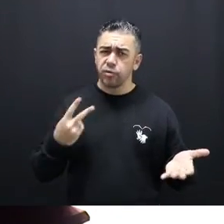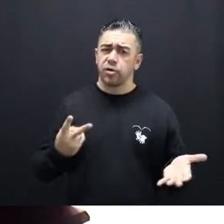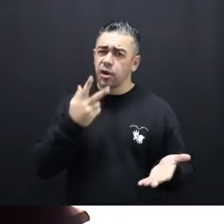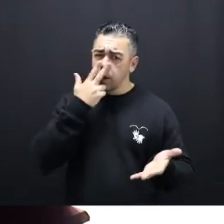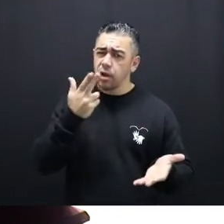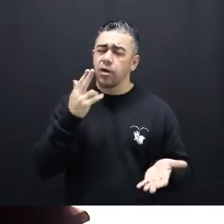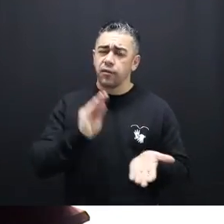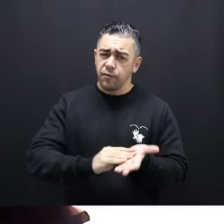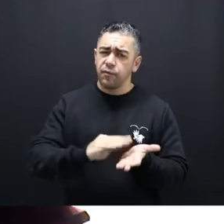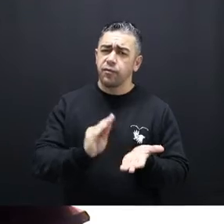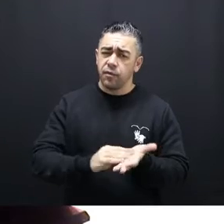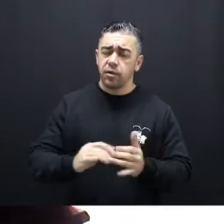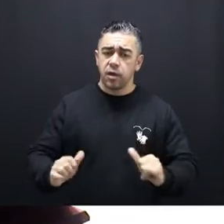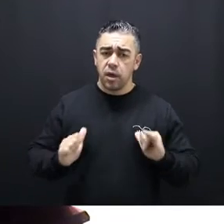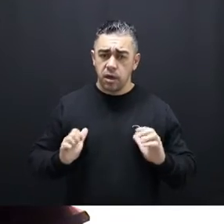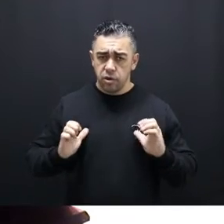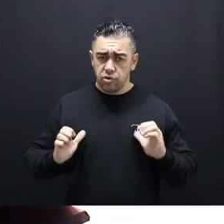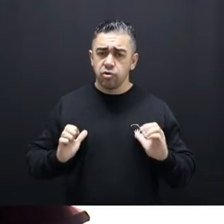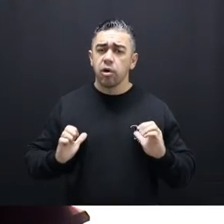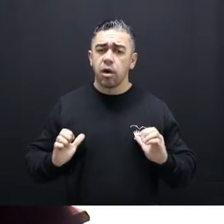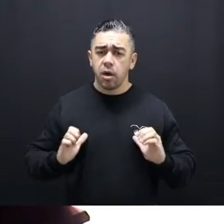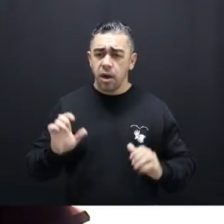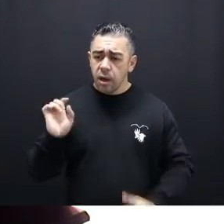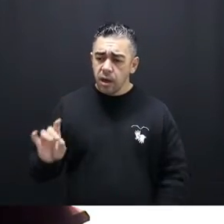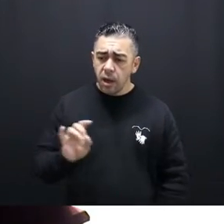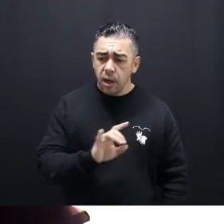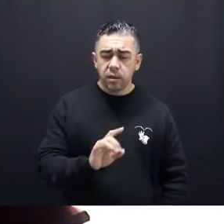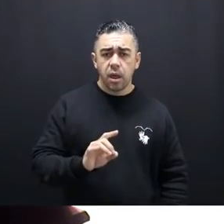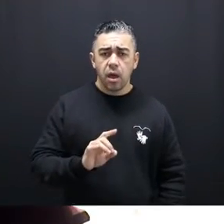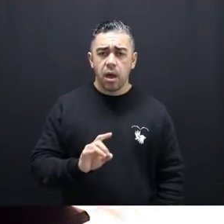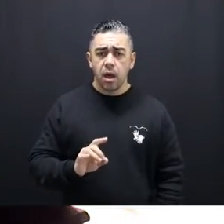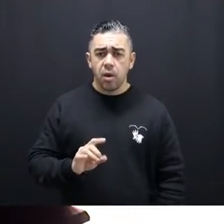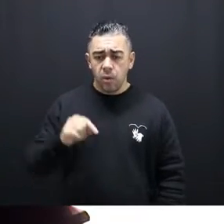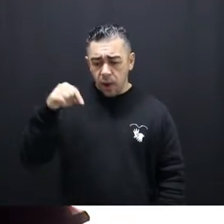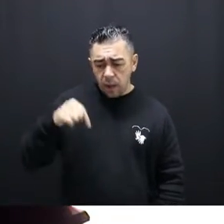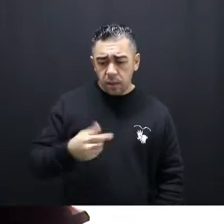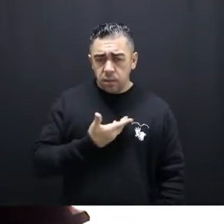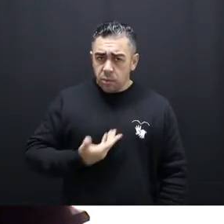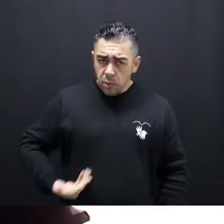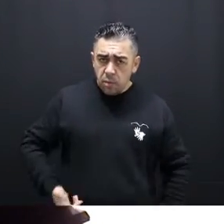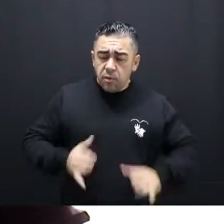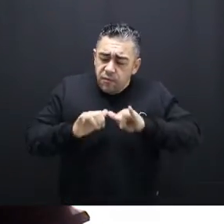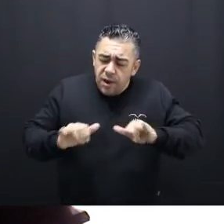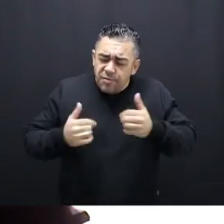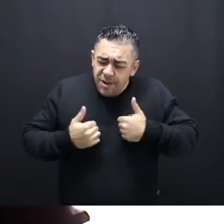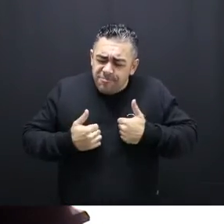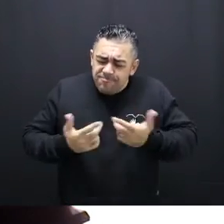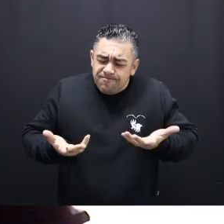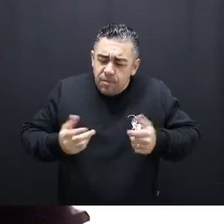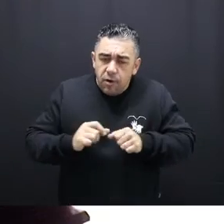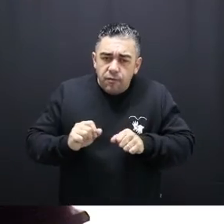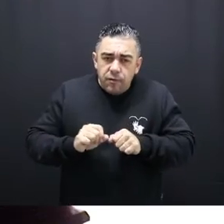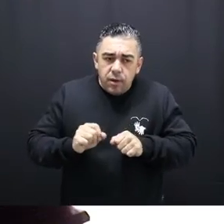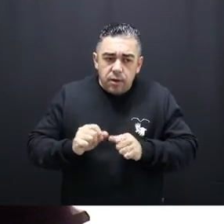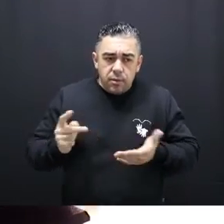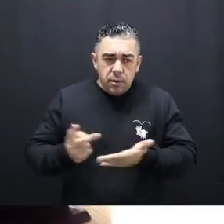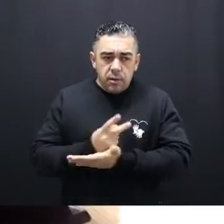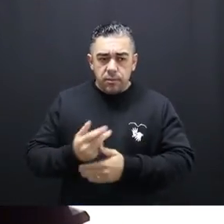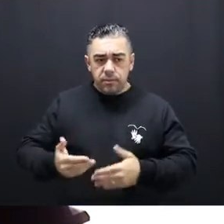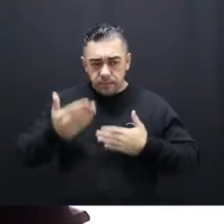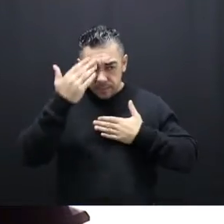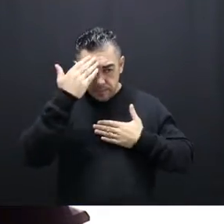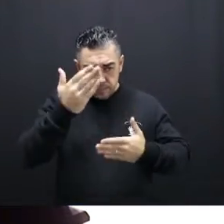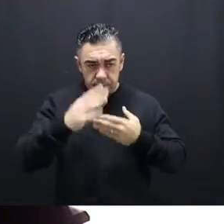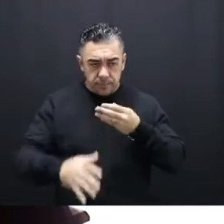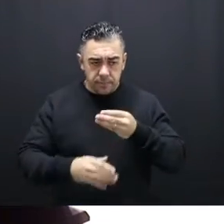é uma falta de ética eu acho que cada um deveria se retratar publicamente na sua casa por fazer um negócio desse errado Muito obrigado pela